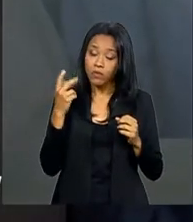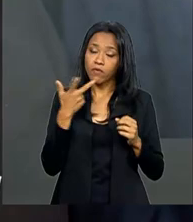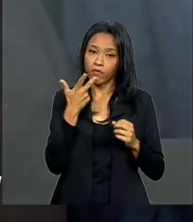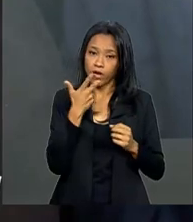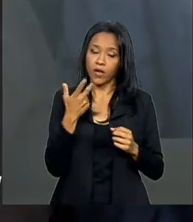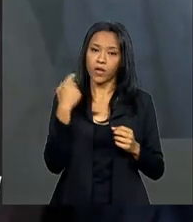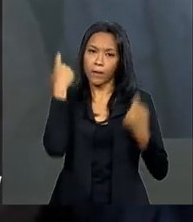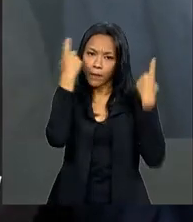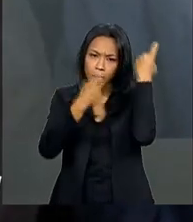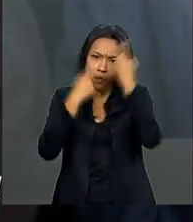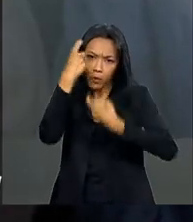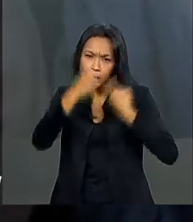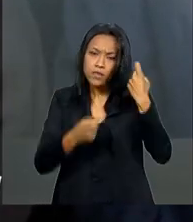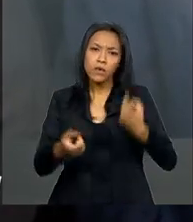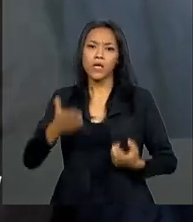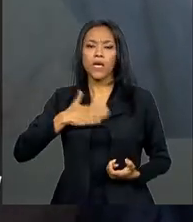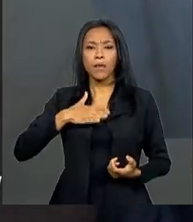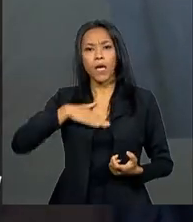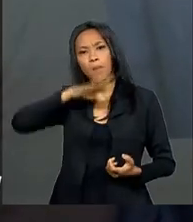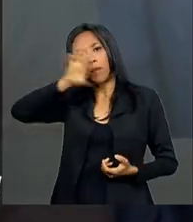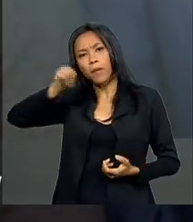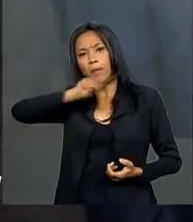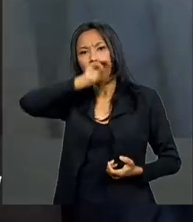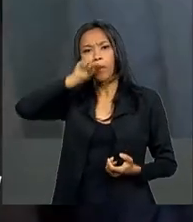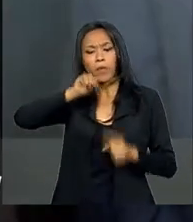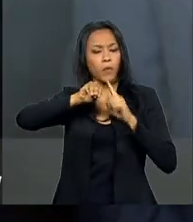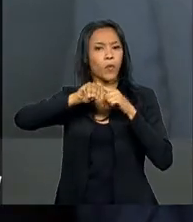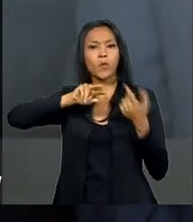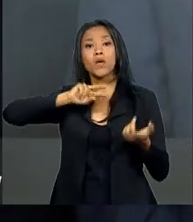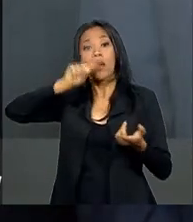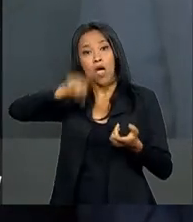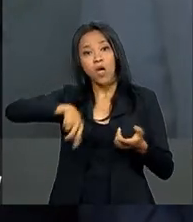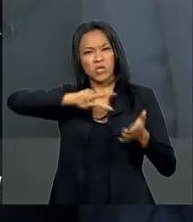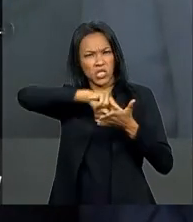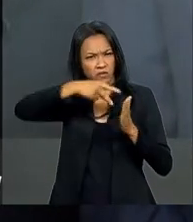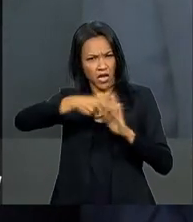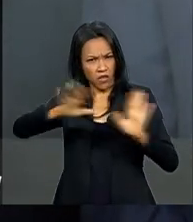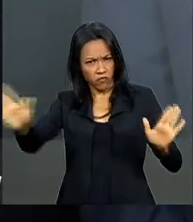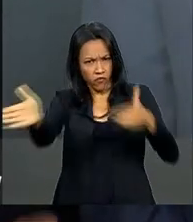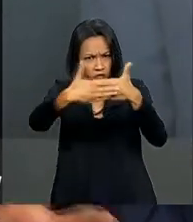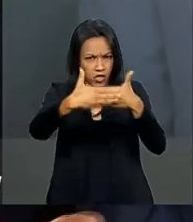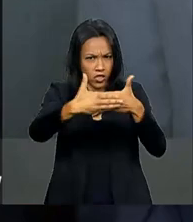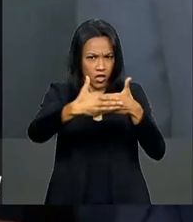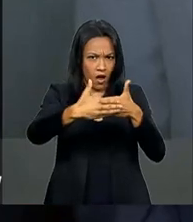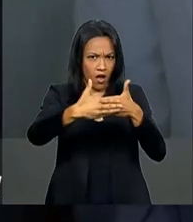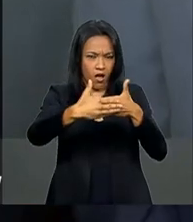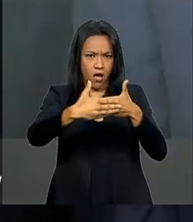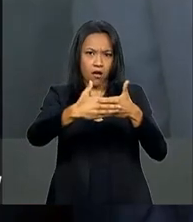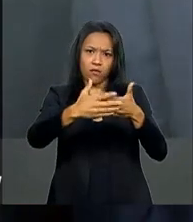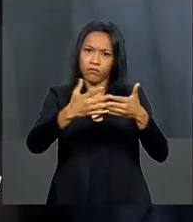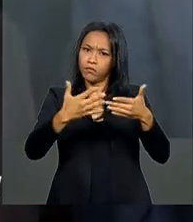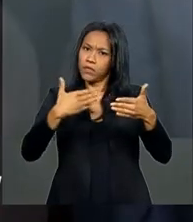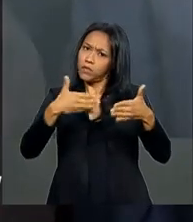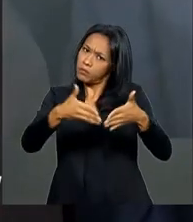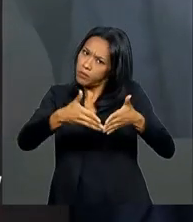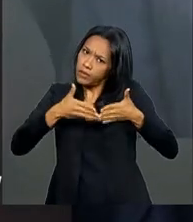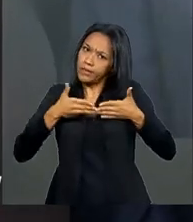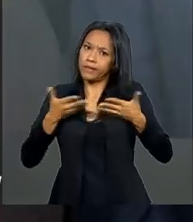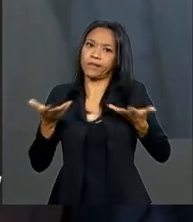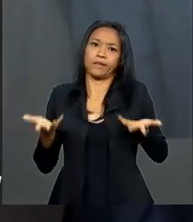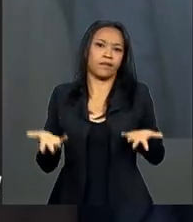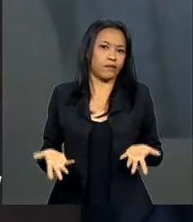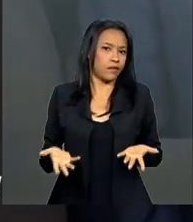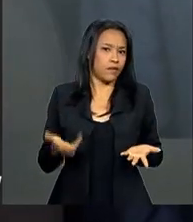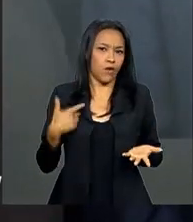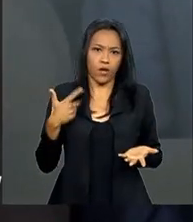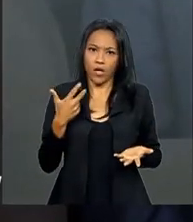preocupação de que a minha fala poderia significar o fechamento de fronteira, vou pedir licença para dizer,